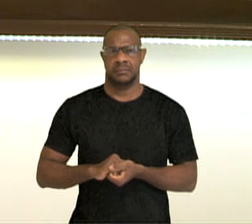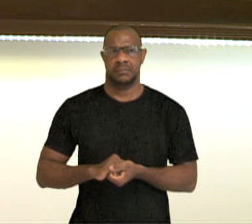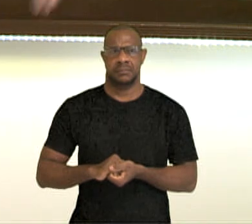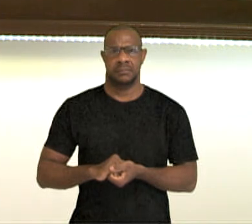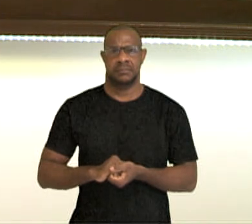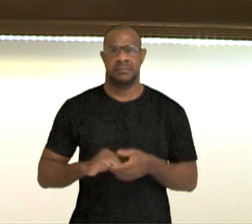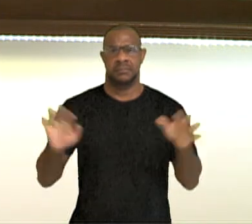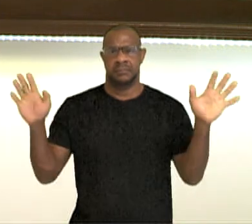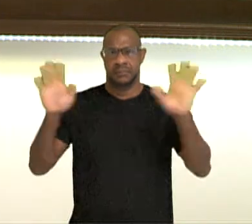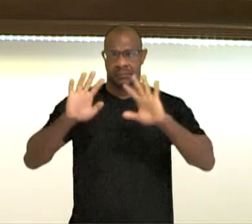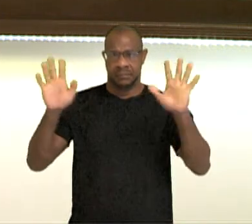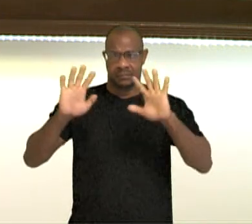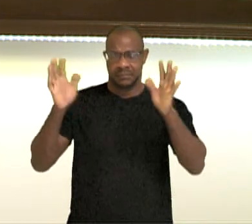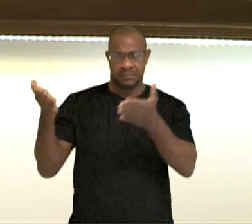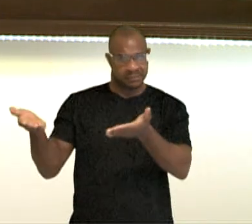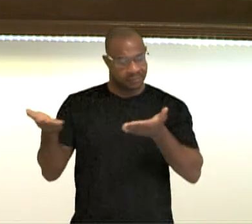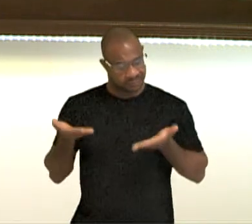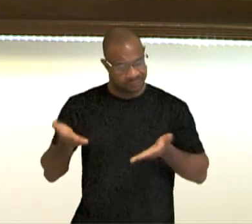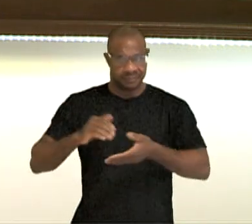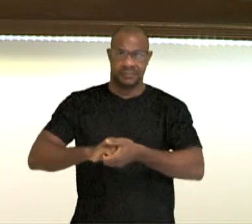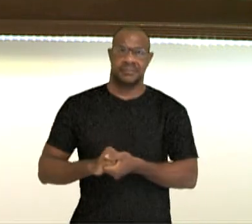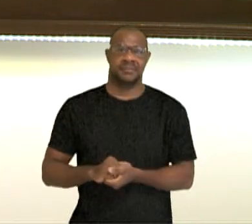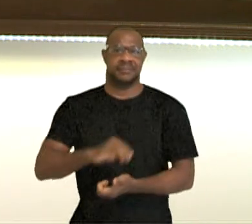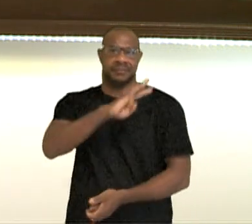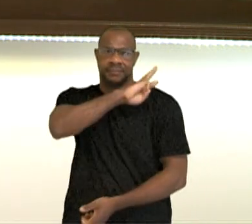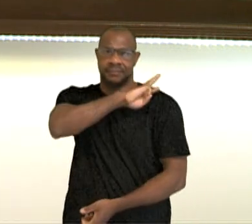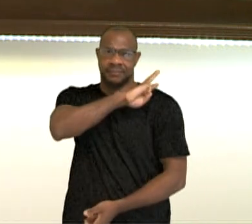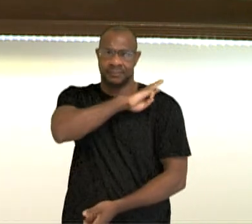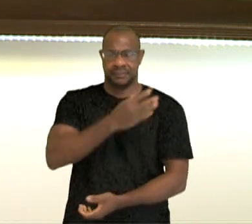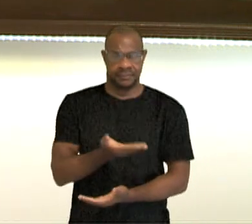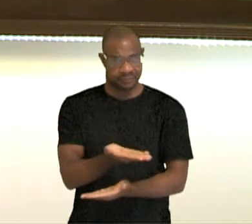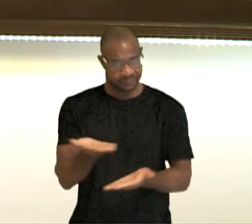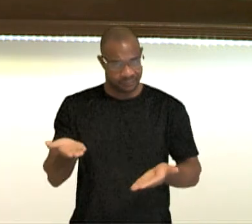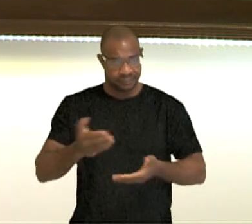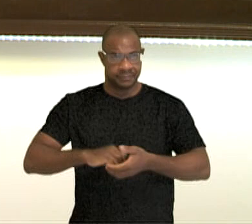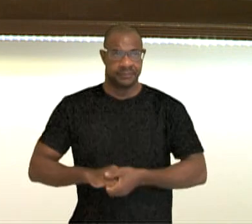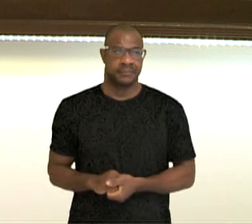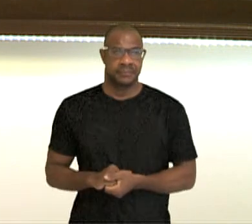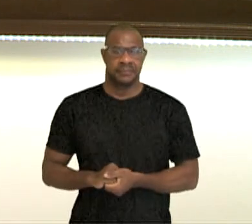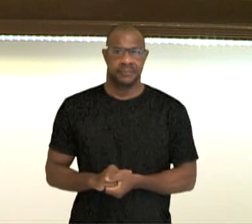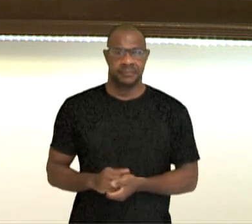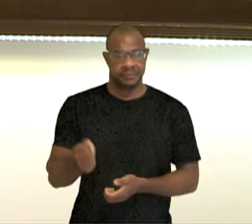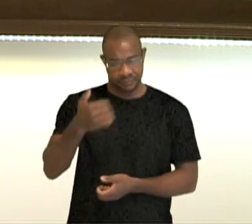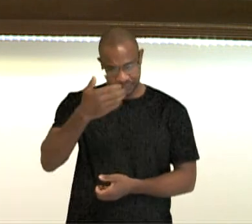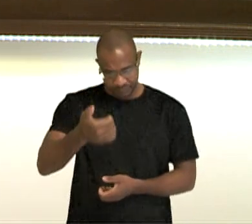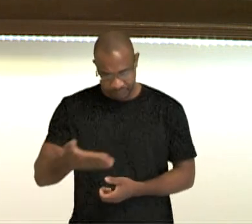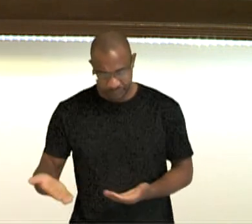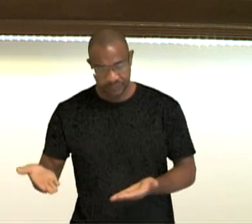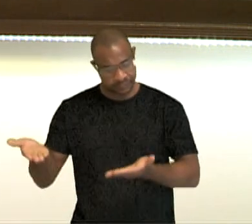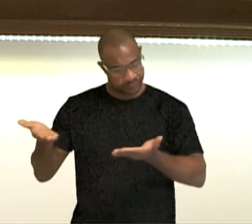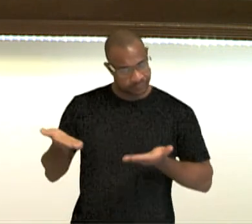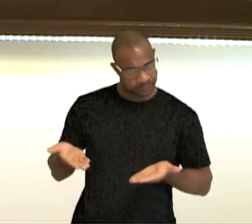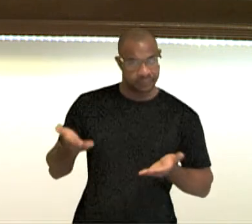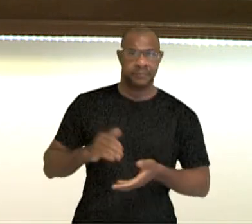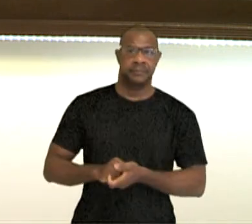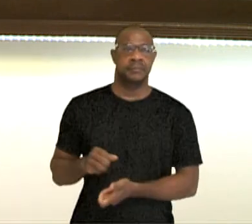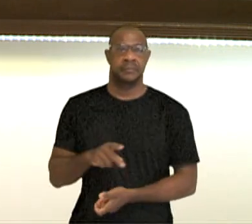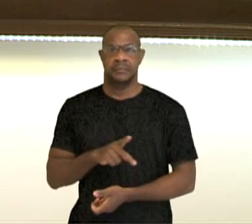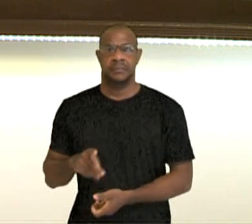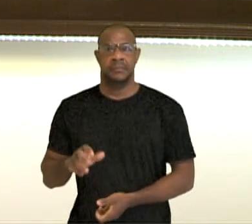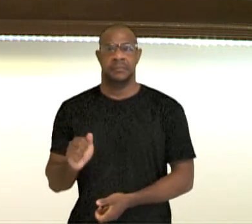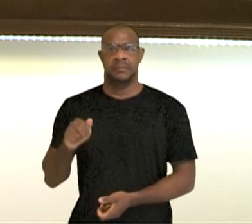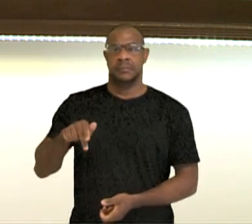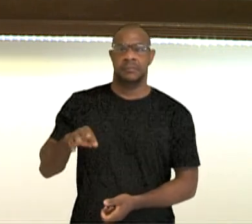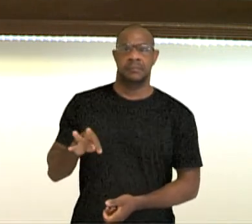Sejam bem-vindos, senhoras e senhores, à terceira série do Paraná. É sempre uma honra recebê-los aqui. Eu sou o professor